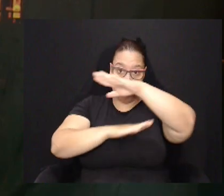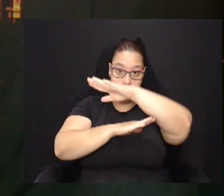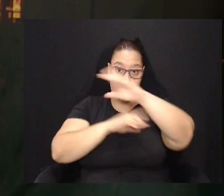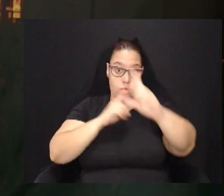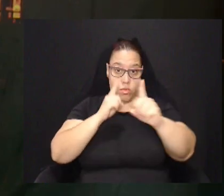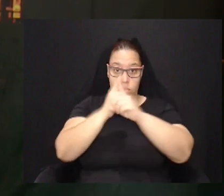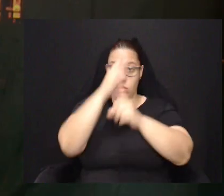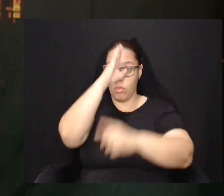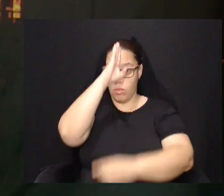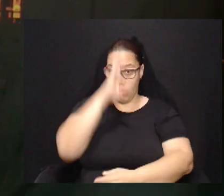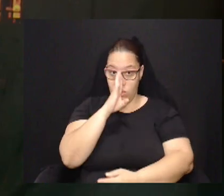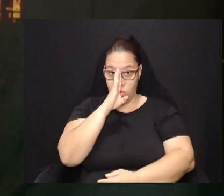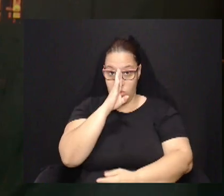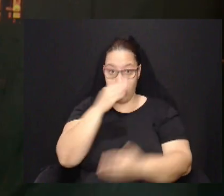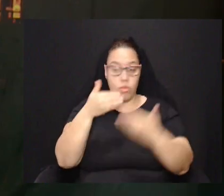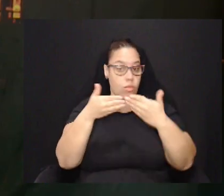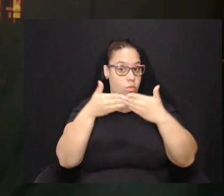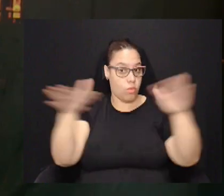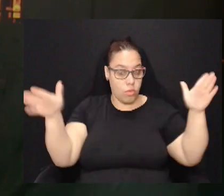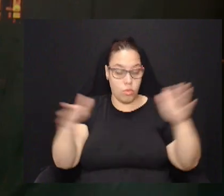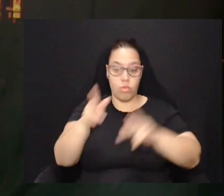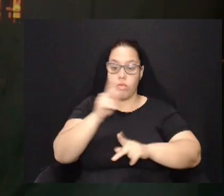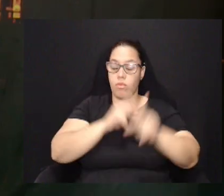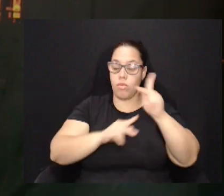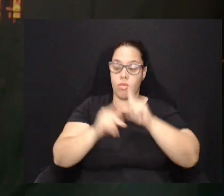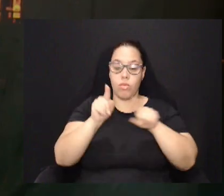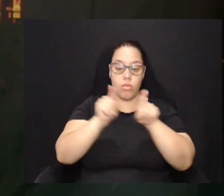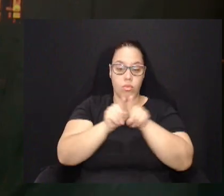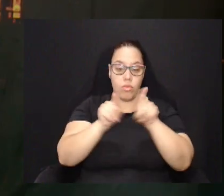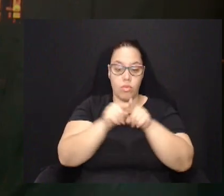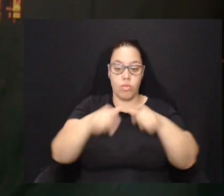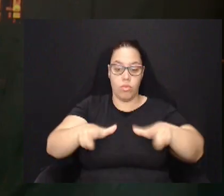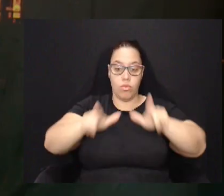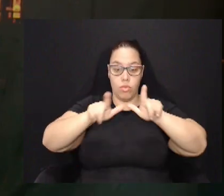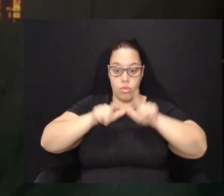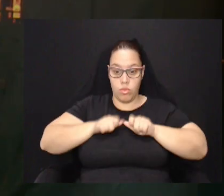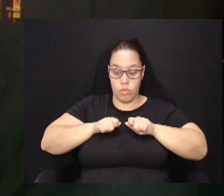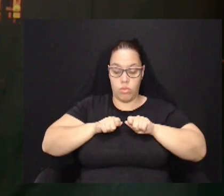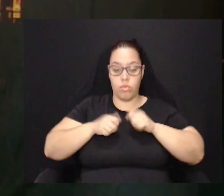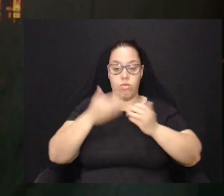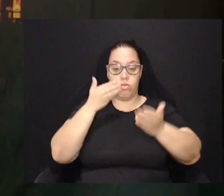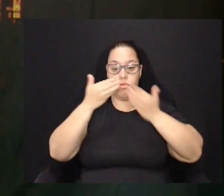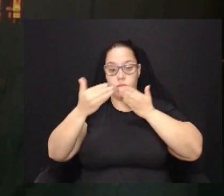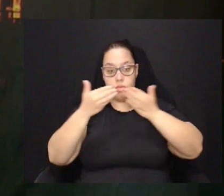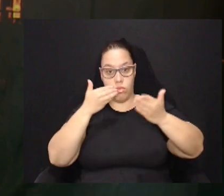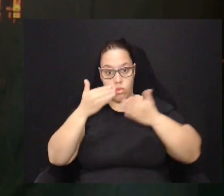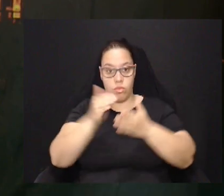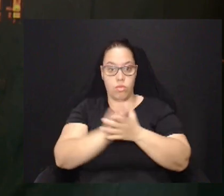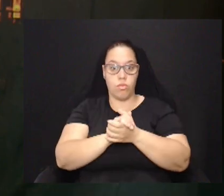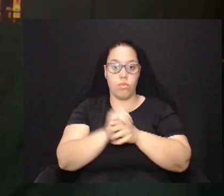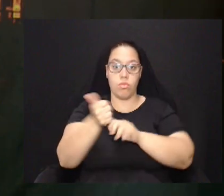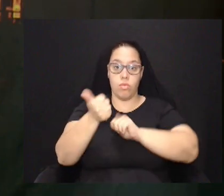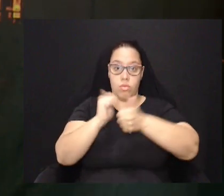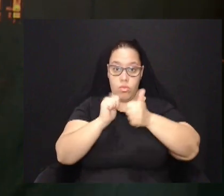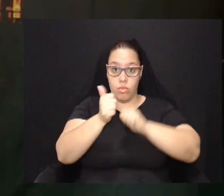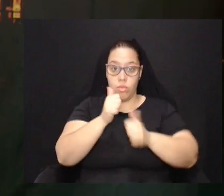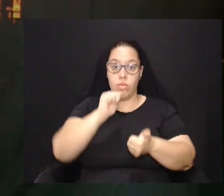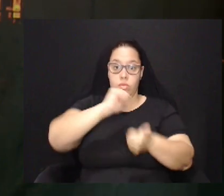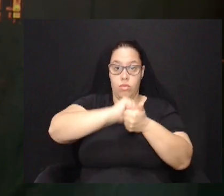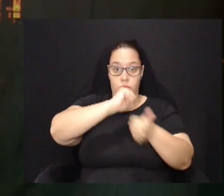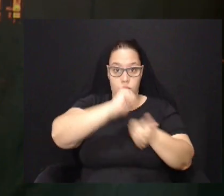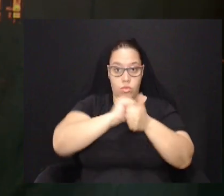gratuito, aberto ao público e também com certificado. A conversa vai passar por avaliação qualificada,